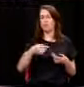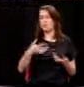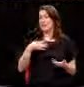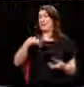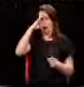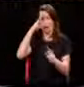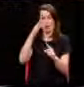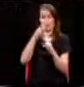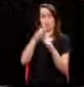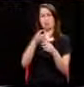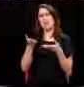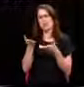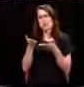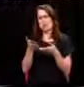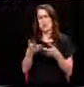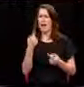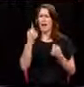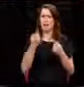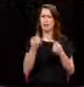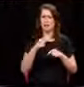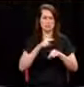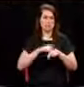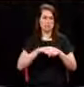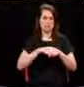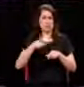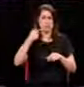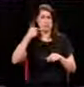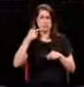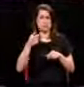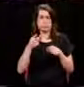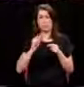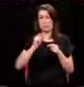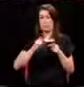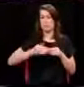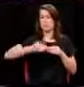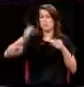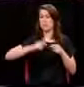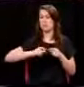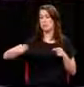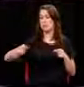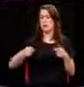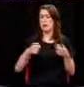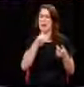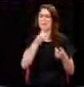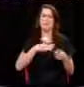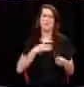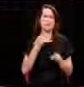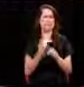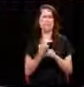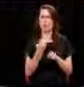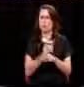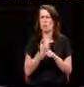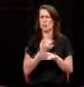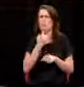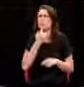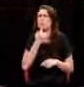porque o Benfica tem muitos temas para tratar e eventualmente quando contactam derivado a um